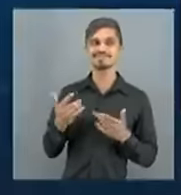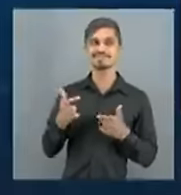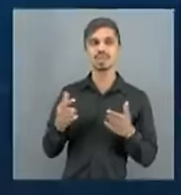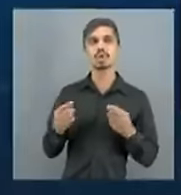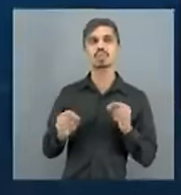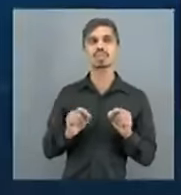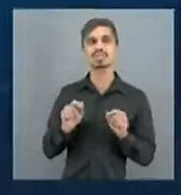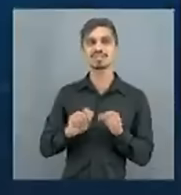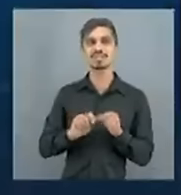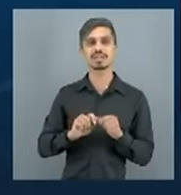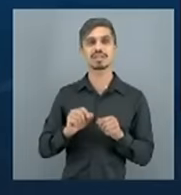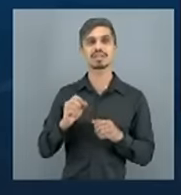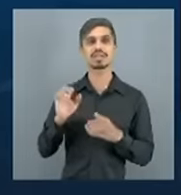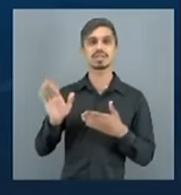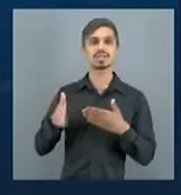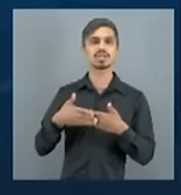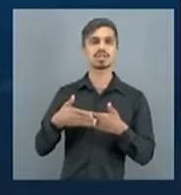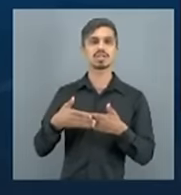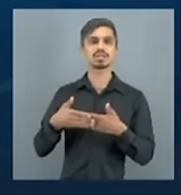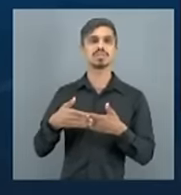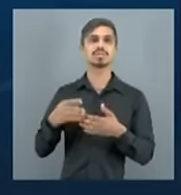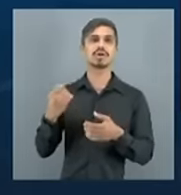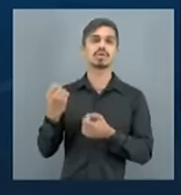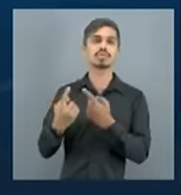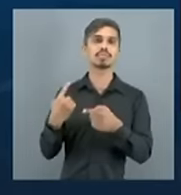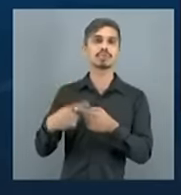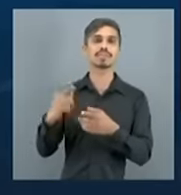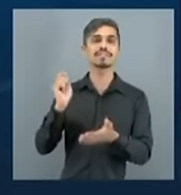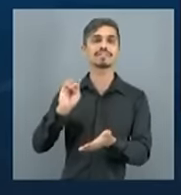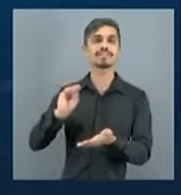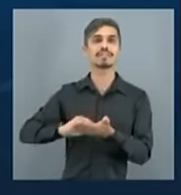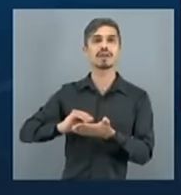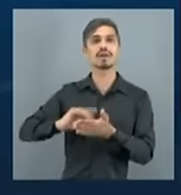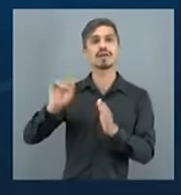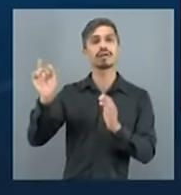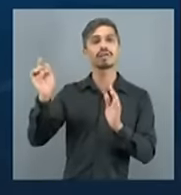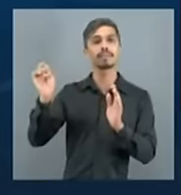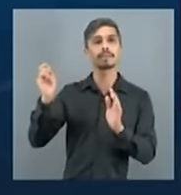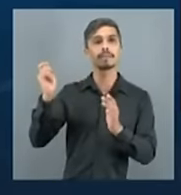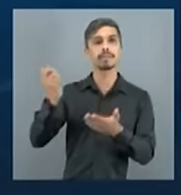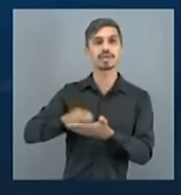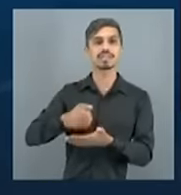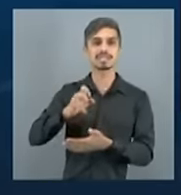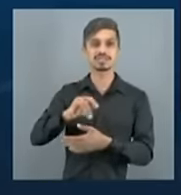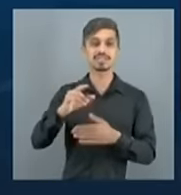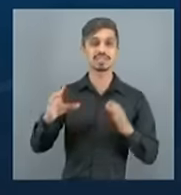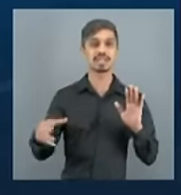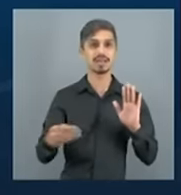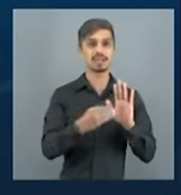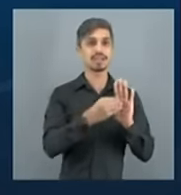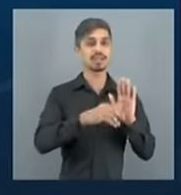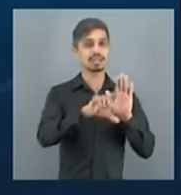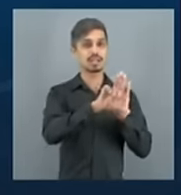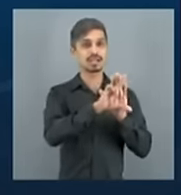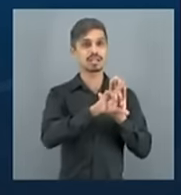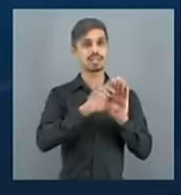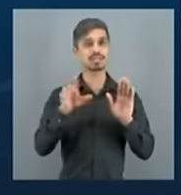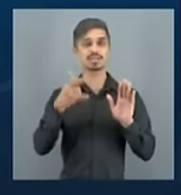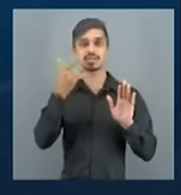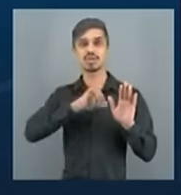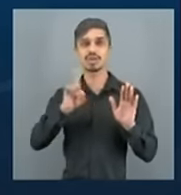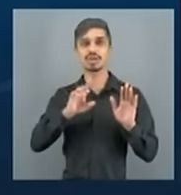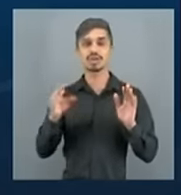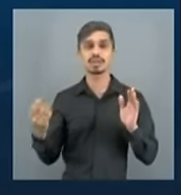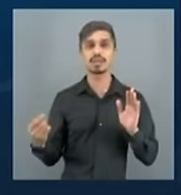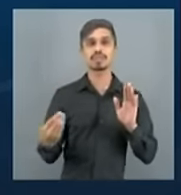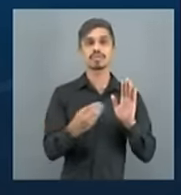Eu fechei algumas casas por falta de pagamento. Não, você legaliza uma casa de aposta hoje. Se você não tem condições de pagar, você não coloca a casa de aposta para